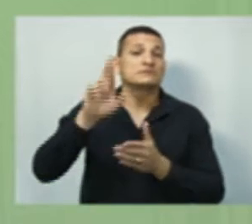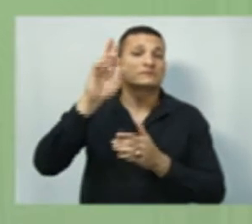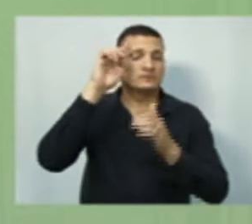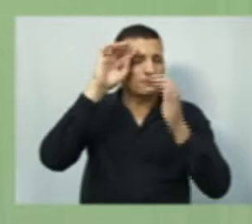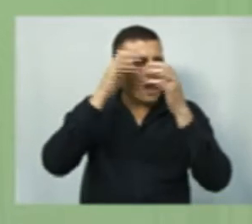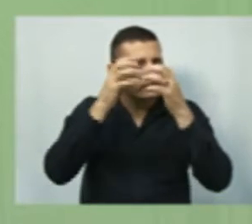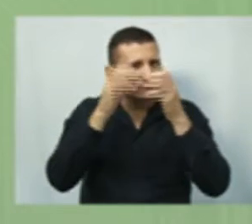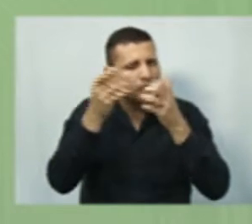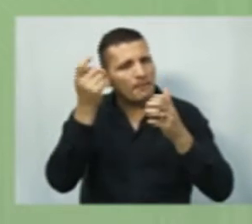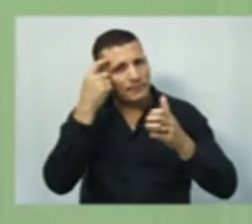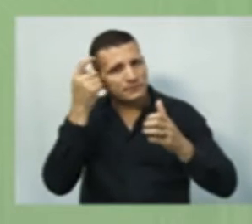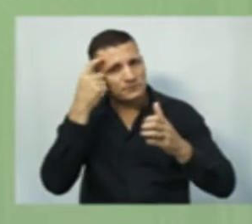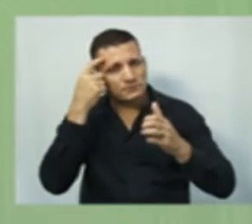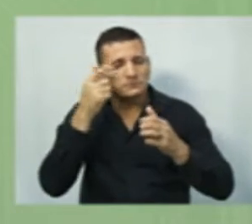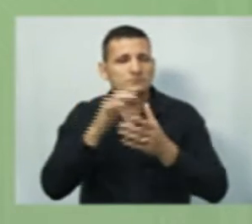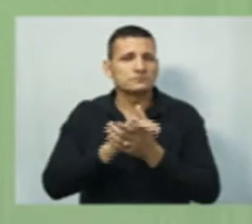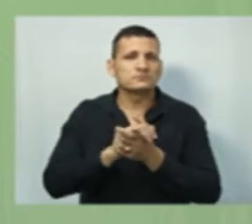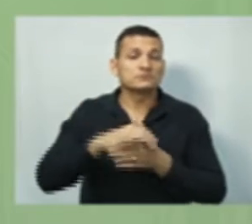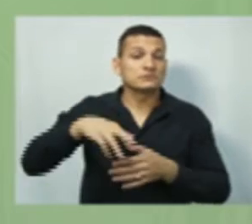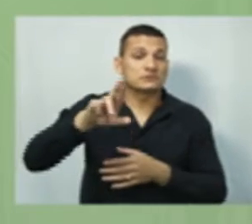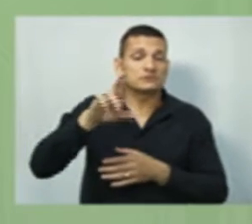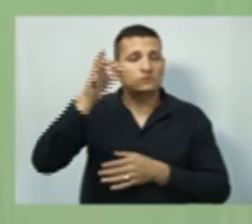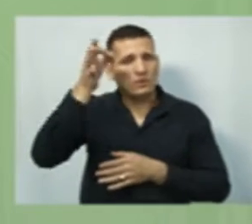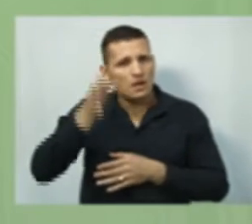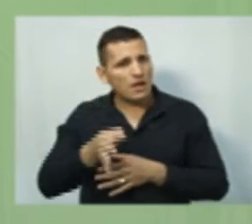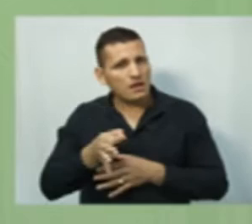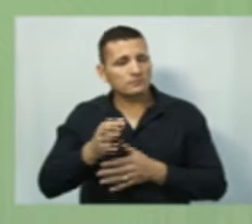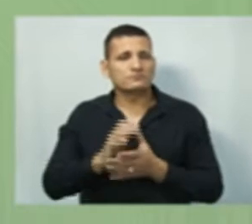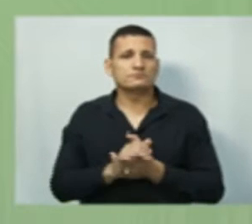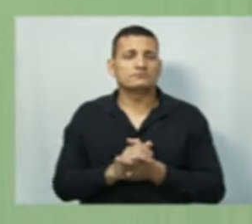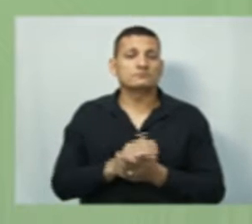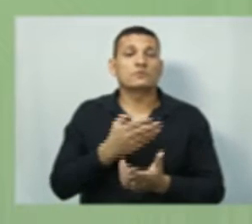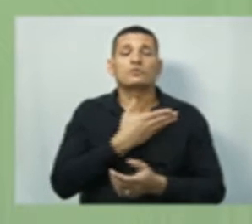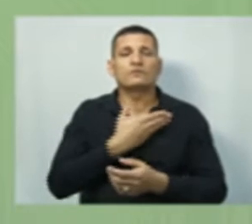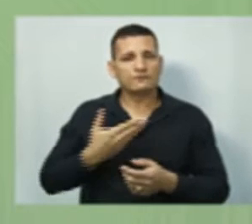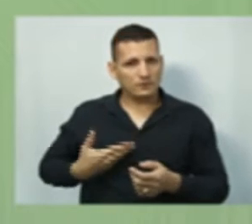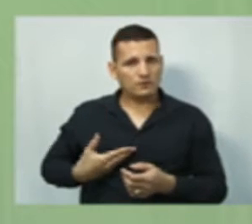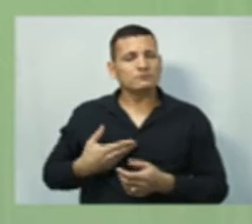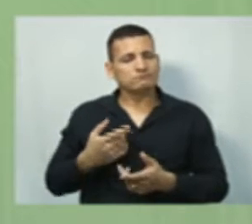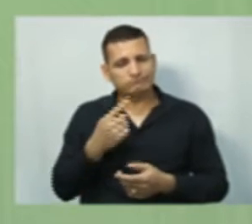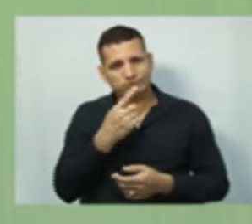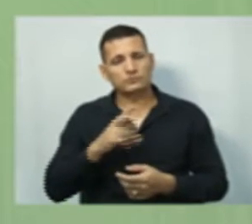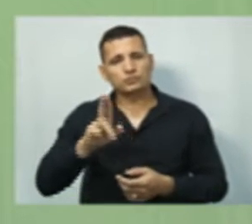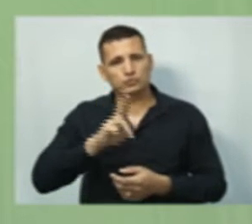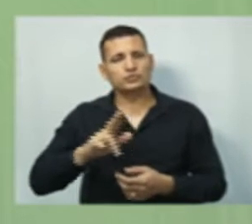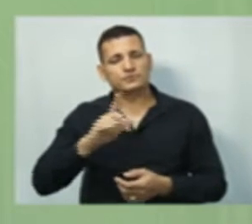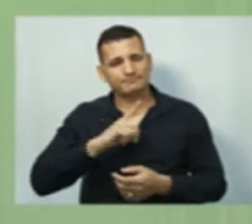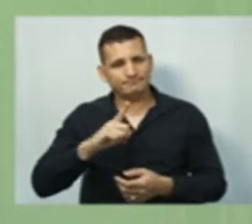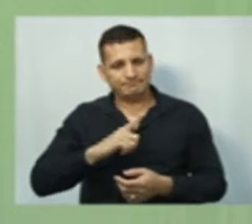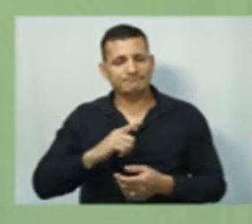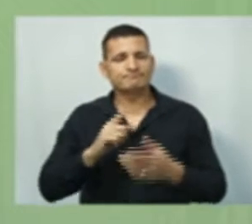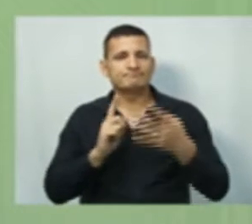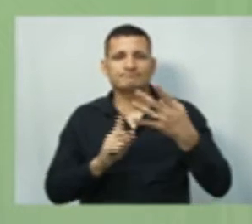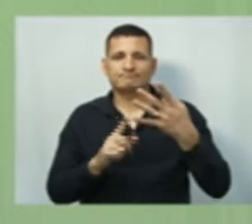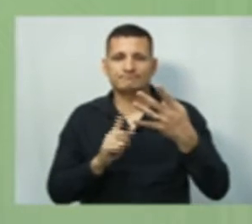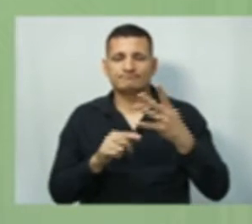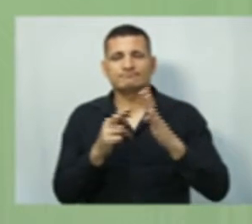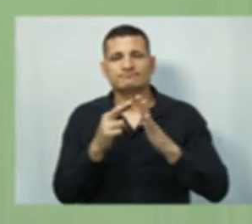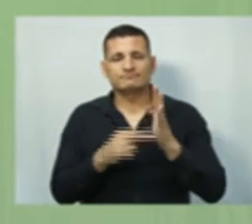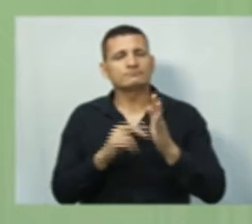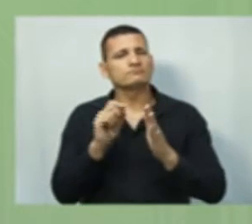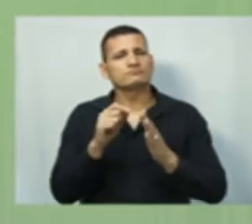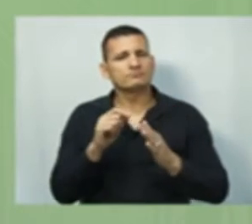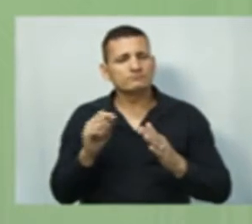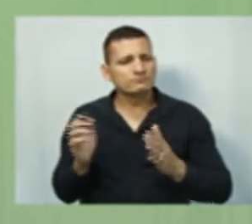decisões mais ambientalmente corretas. O governo, principalmente, utiliza muito desse princípio para incentivar a gente a fazer uma boa prática